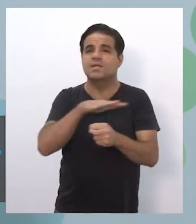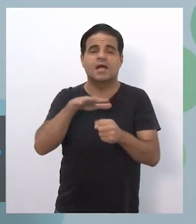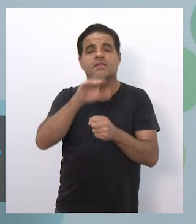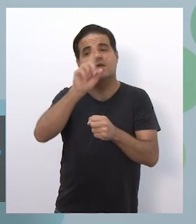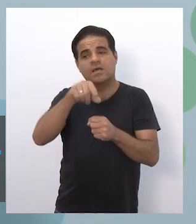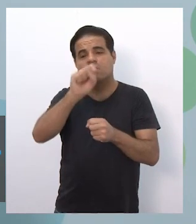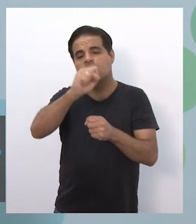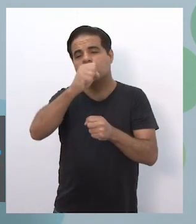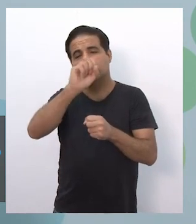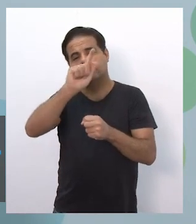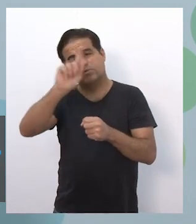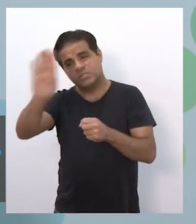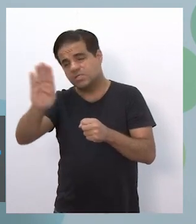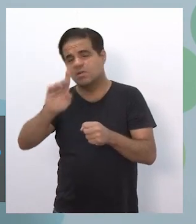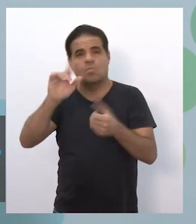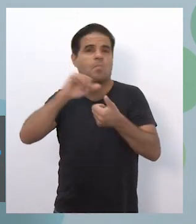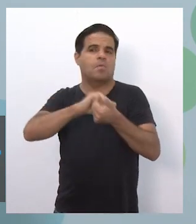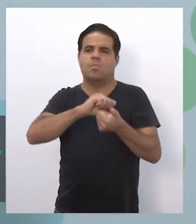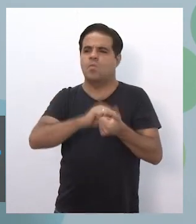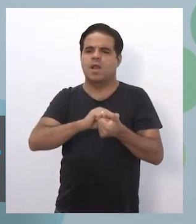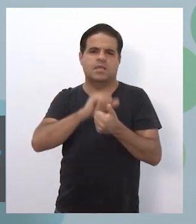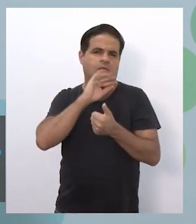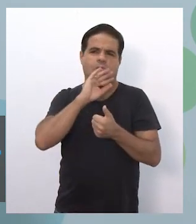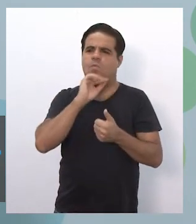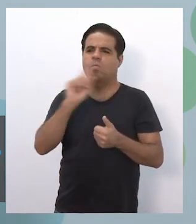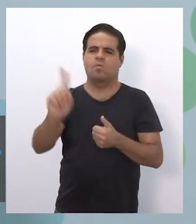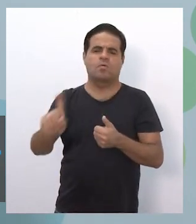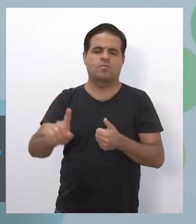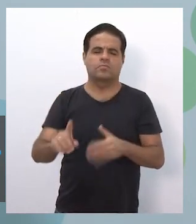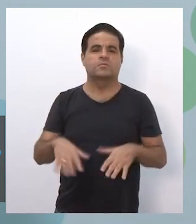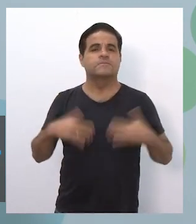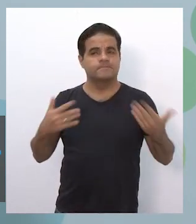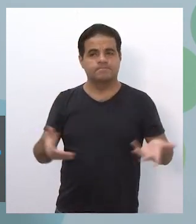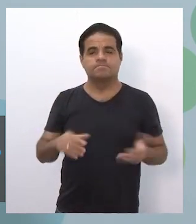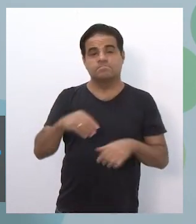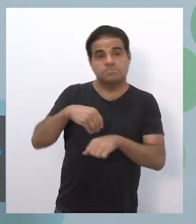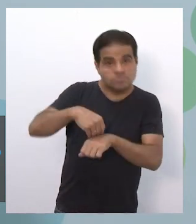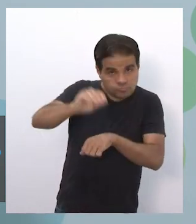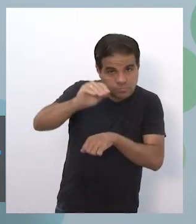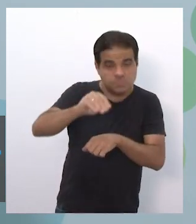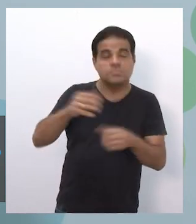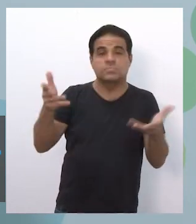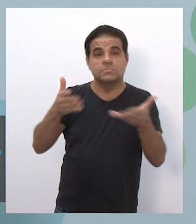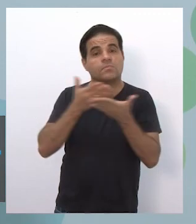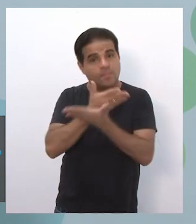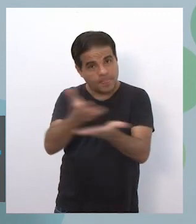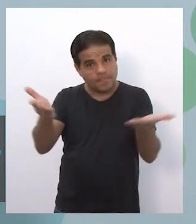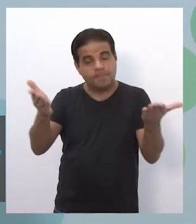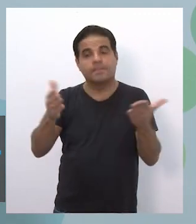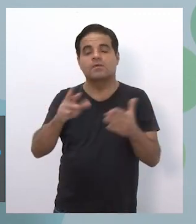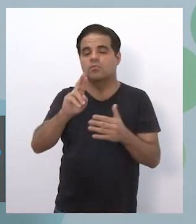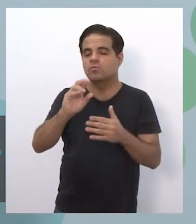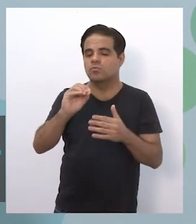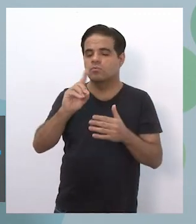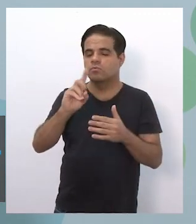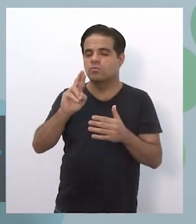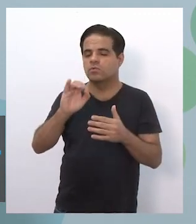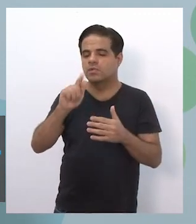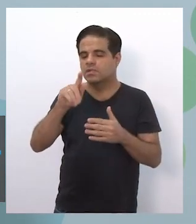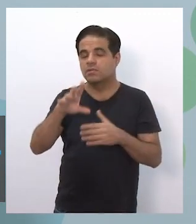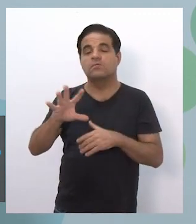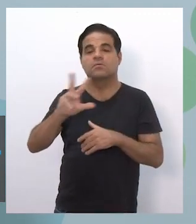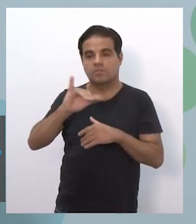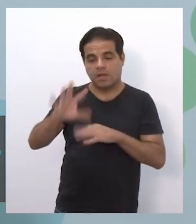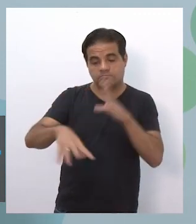hoje também, que não é uma qualidade ruim. Então, né, a dica que a gente está deixando aqui para vocês, o Rodrigo vai complementar também um pouquinho